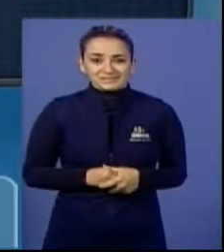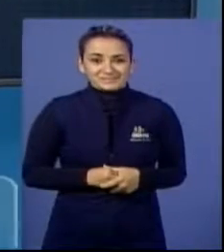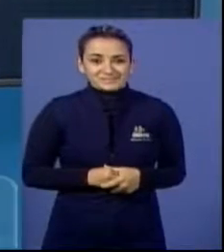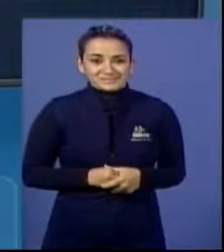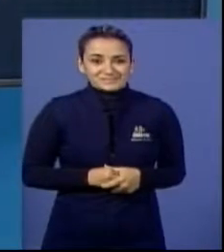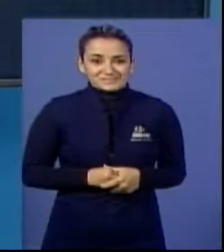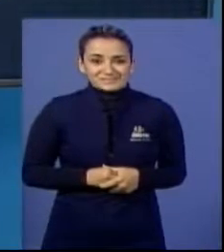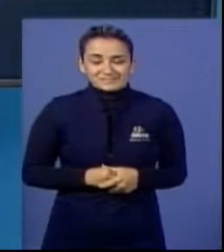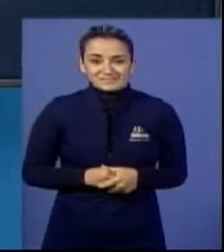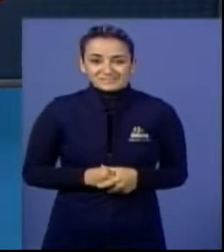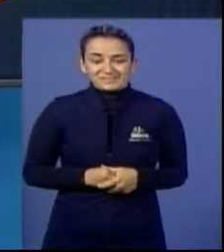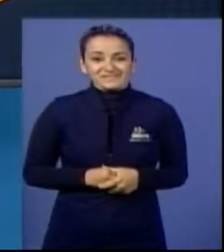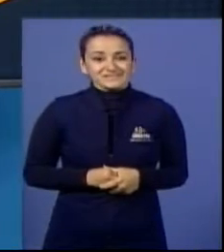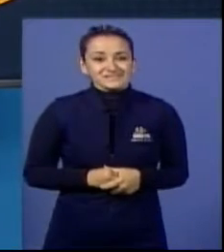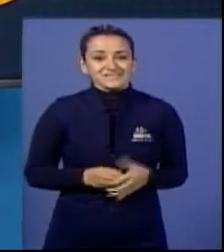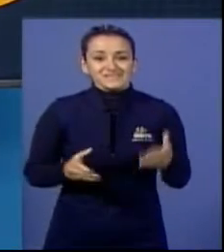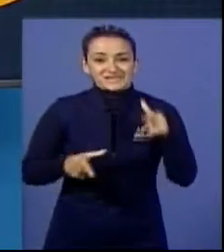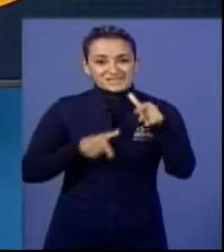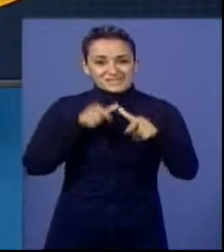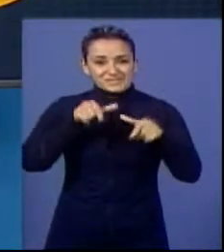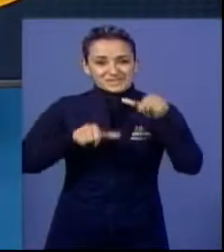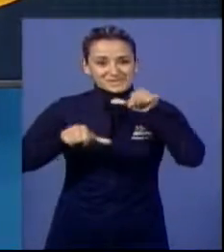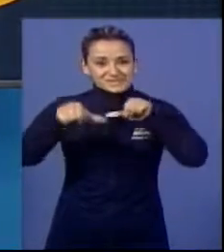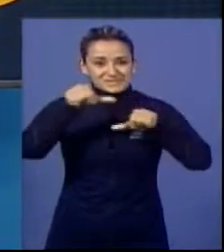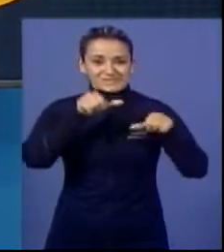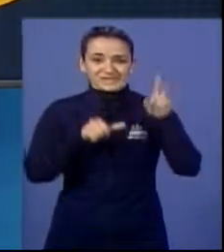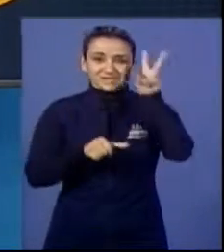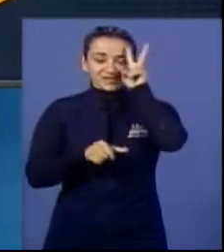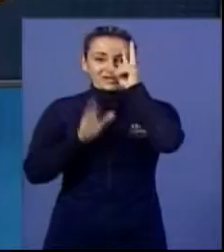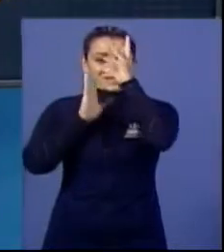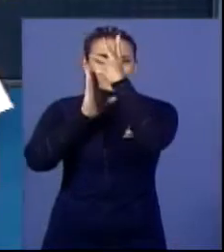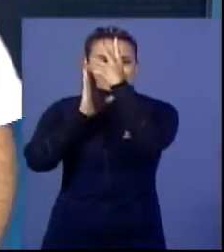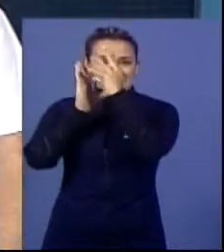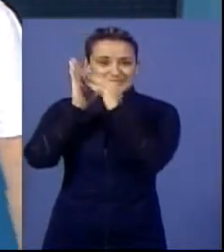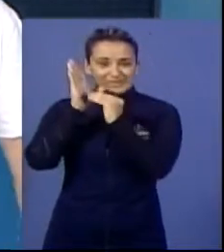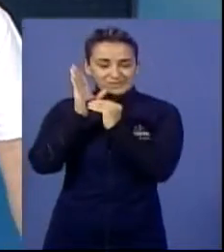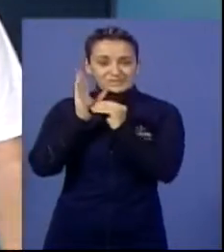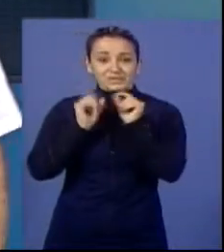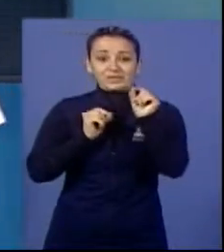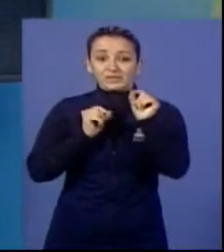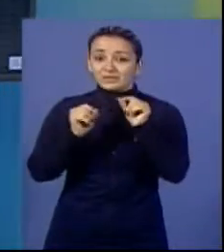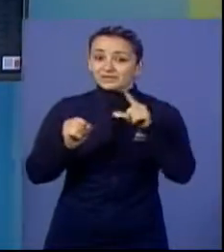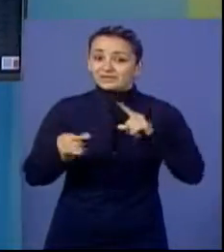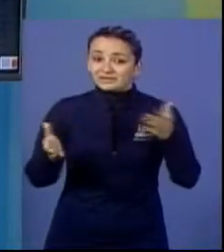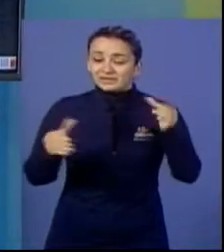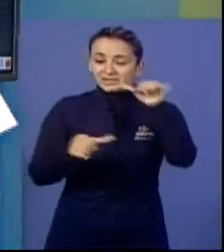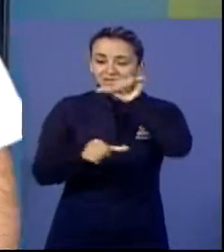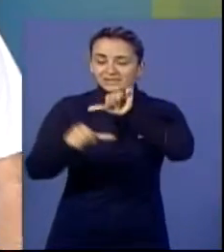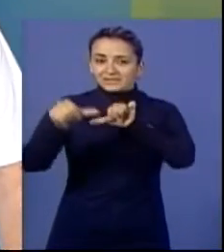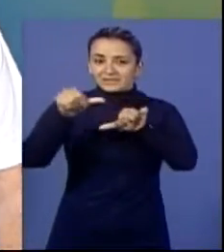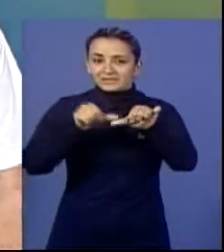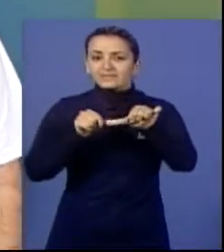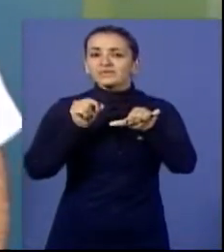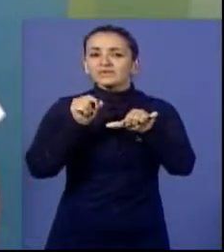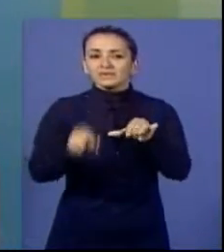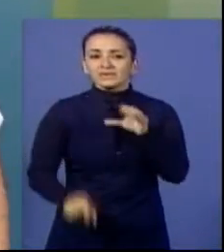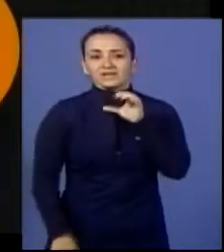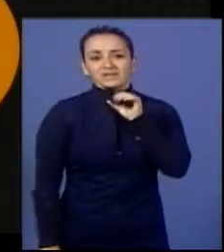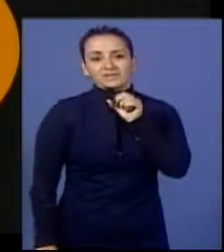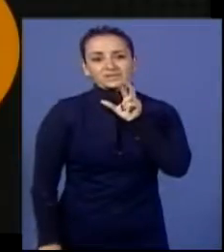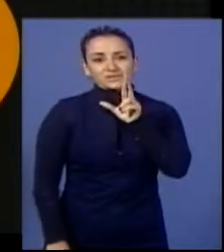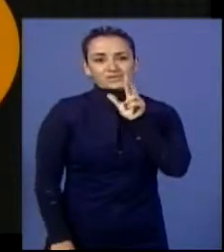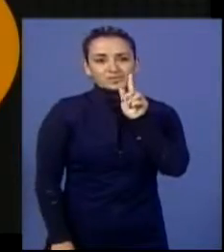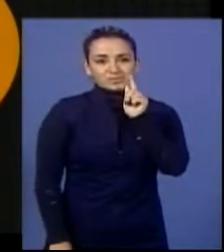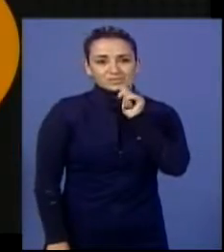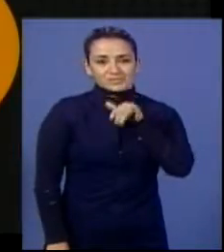por aí. Mas vamos lá então, vamos trabalhar com a química? Vamos dar uma revisada em algum conteúdo aí? O que nós temos hoje? Hoje nós temos química orgânica, tá? Então vamos para a tela lá.